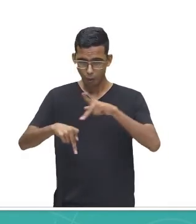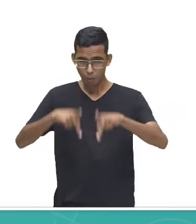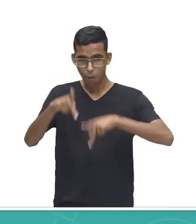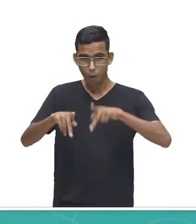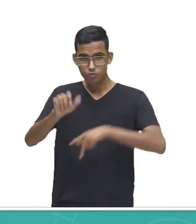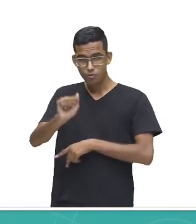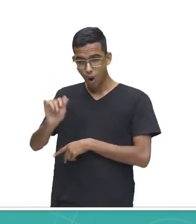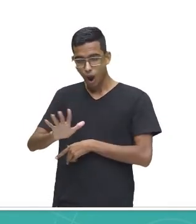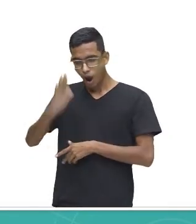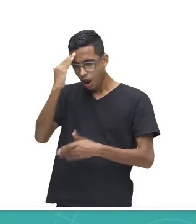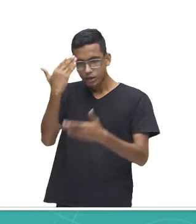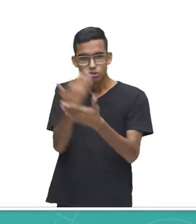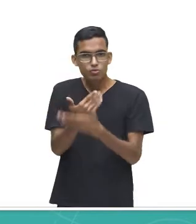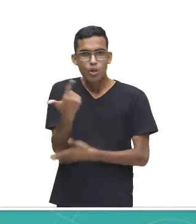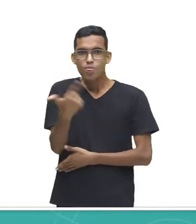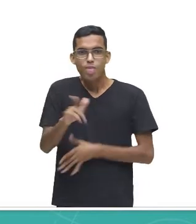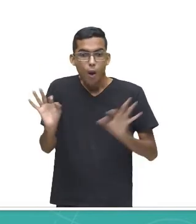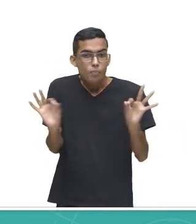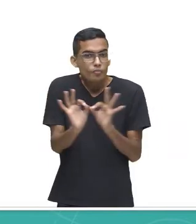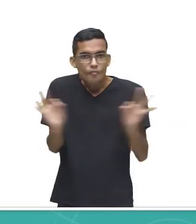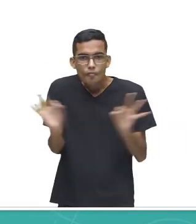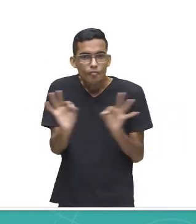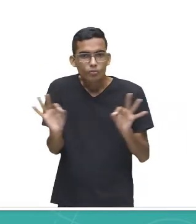pessoa, nenhum ser